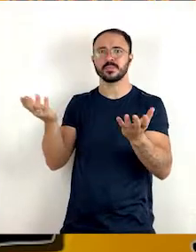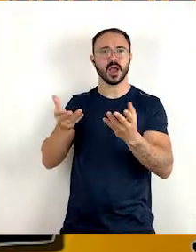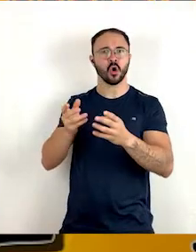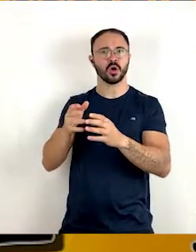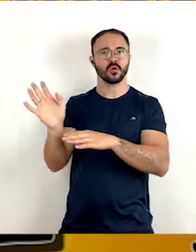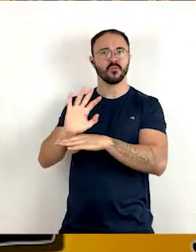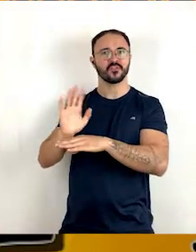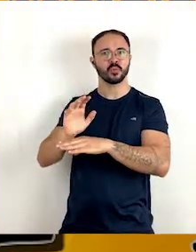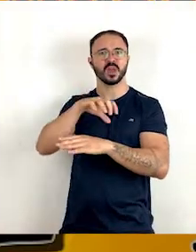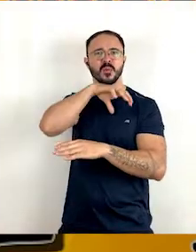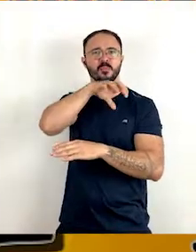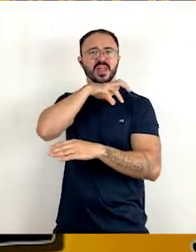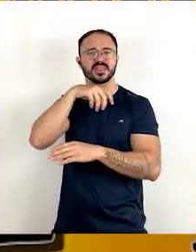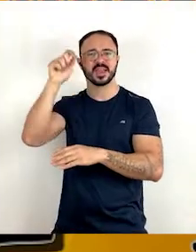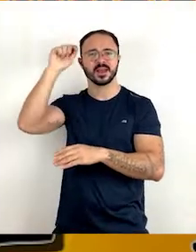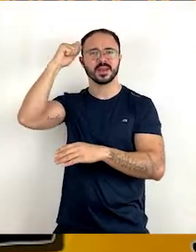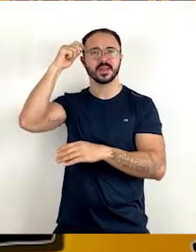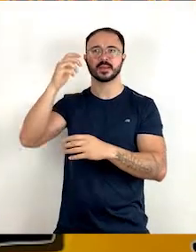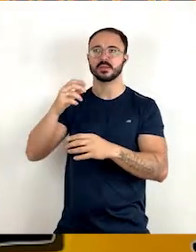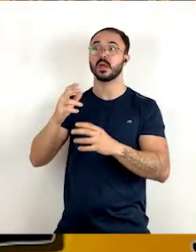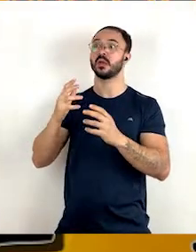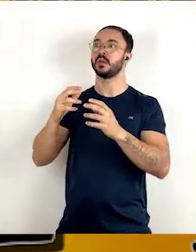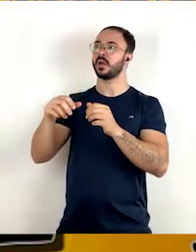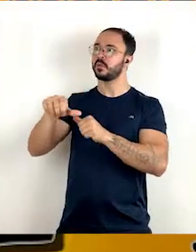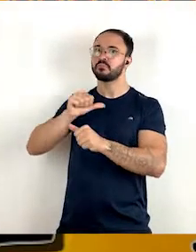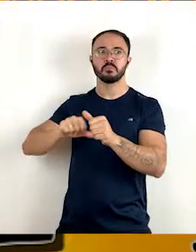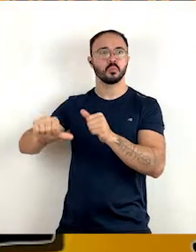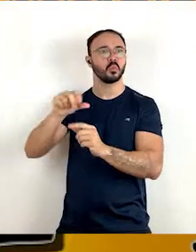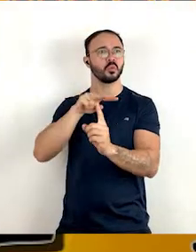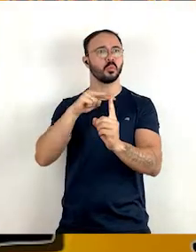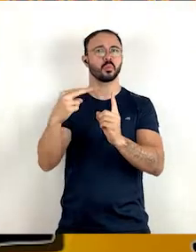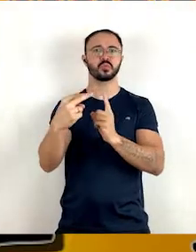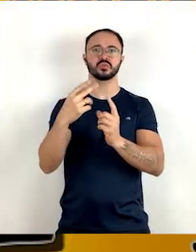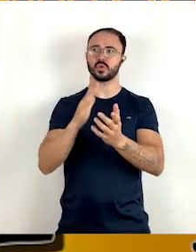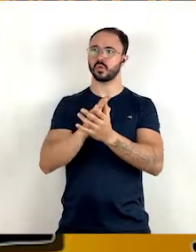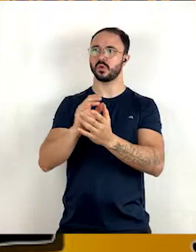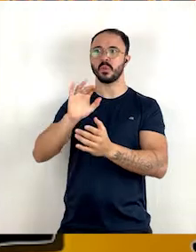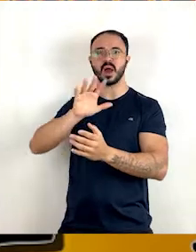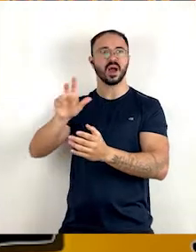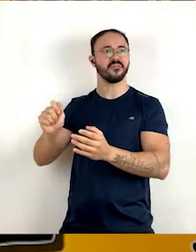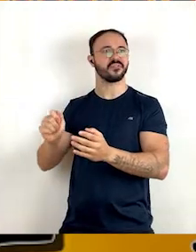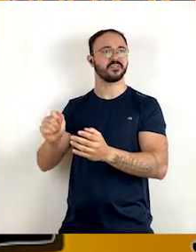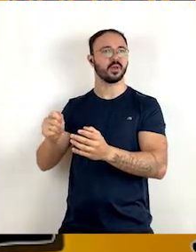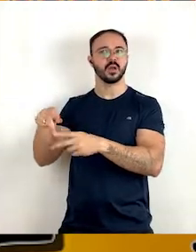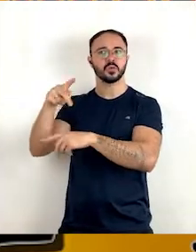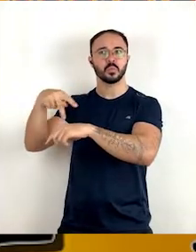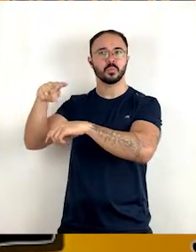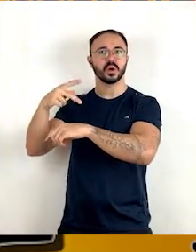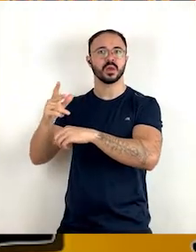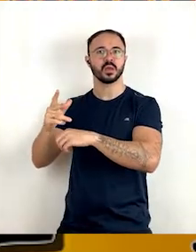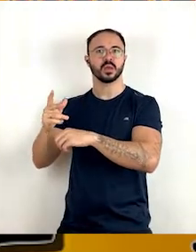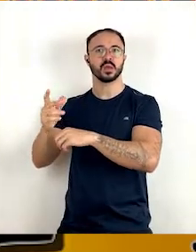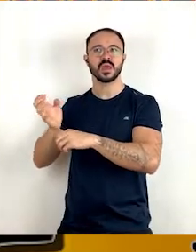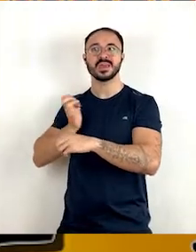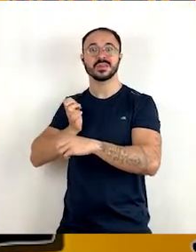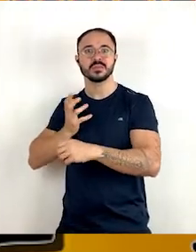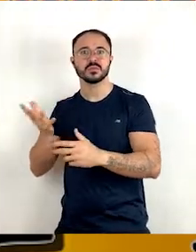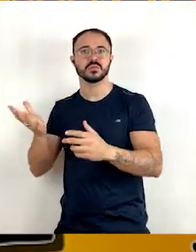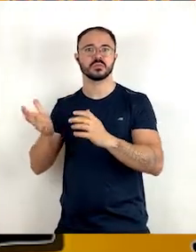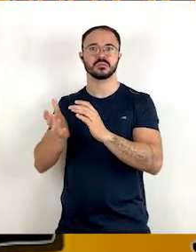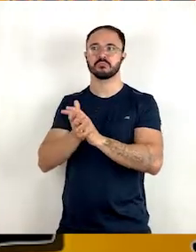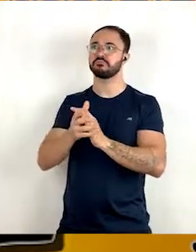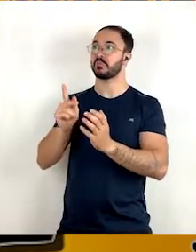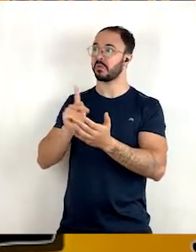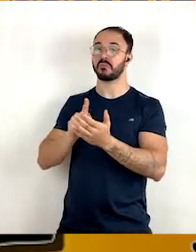filme Pantera Negra, nós temos uma ressignificação desse olhar. Agora nós temos uma outra África, nós temos uma outra postura, nós temos uma